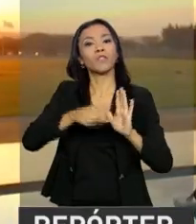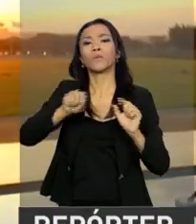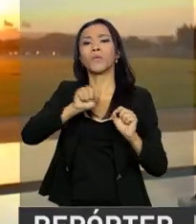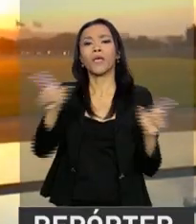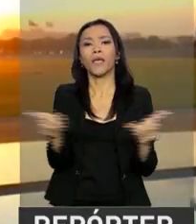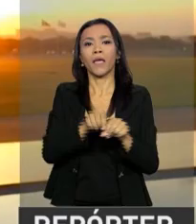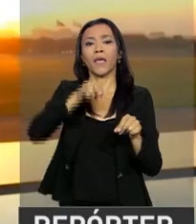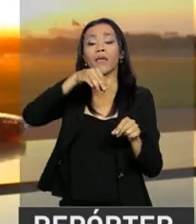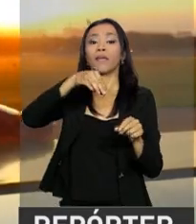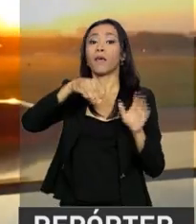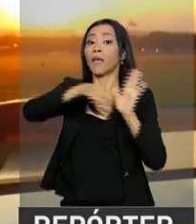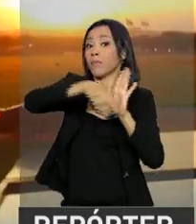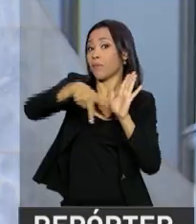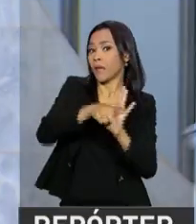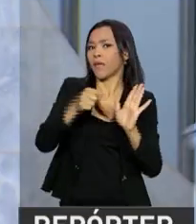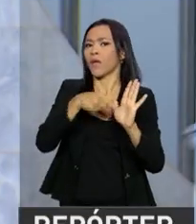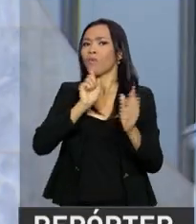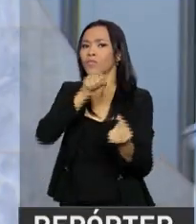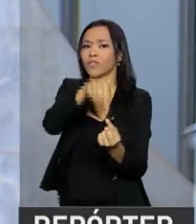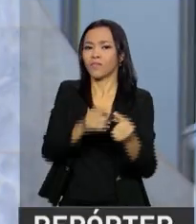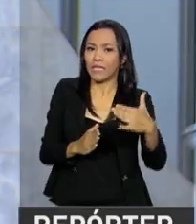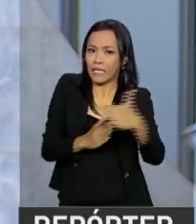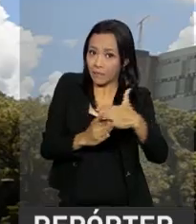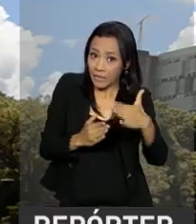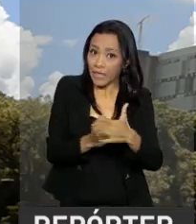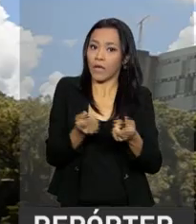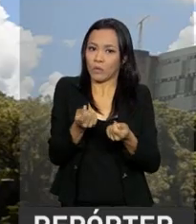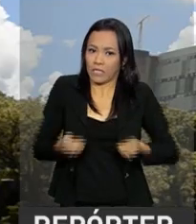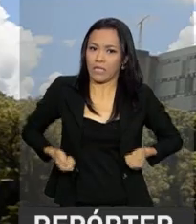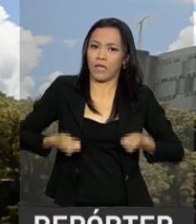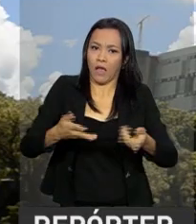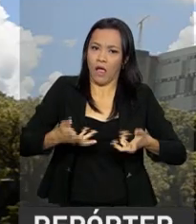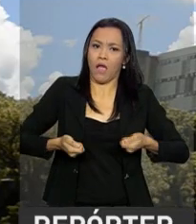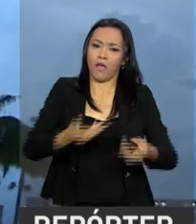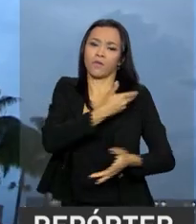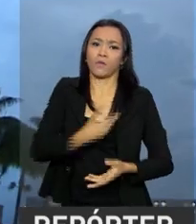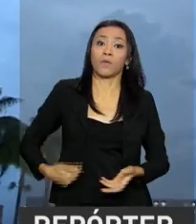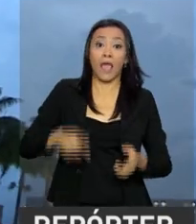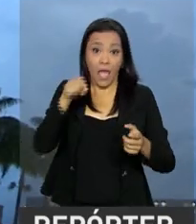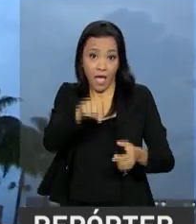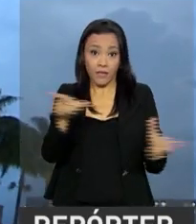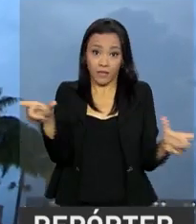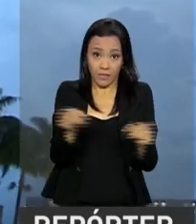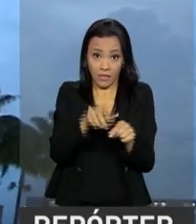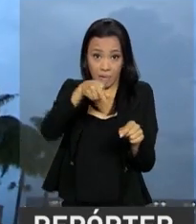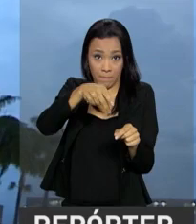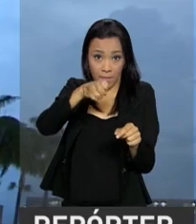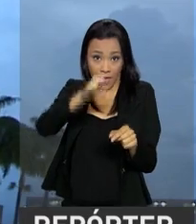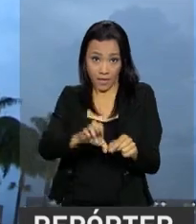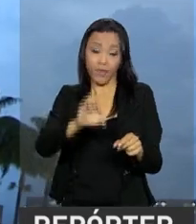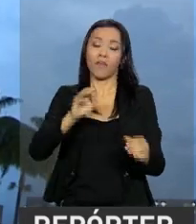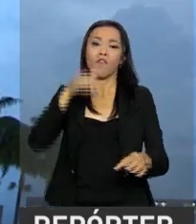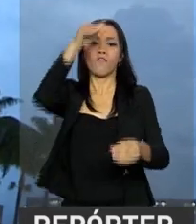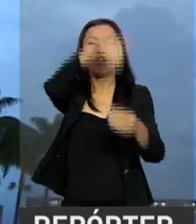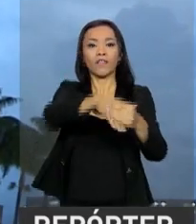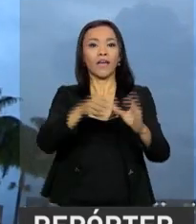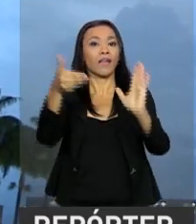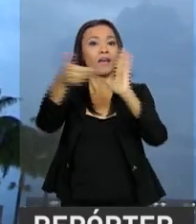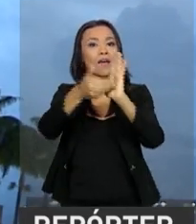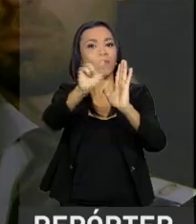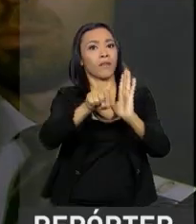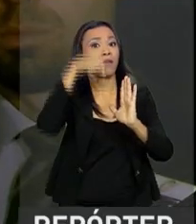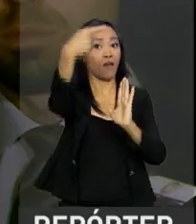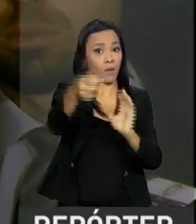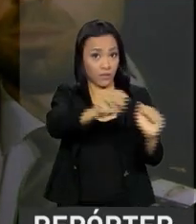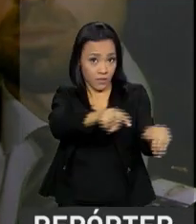Constituição que limita o crescimento das contas públicas. A PEC deve ser votada no plenário da Câmara dos Deputados na próxima